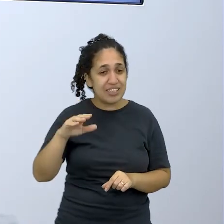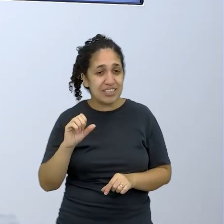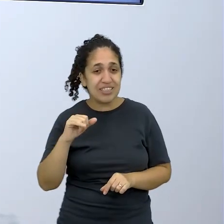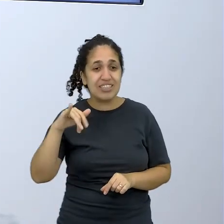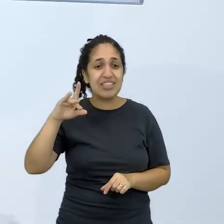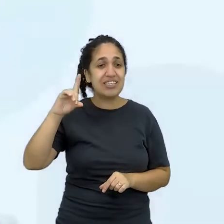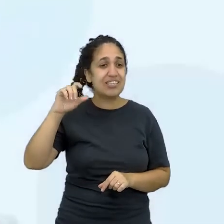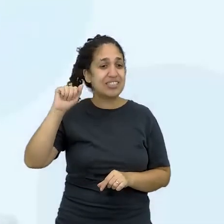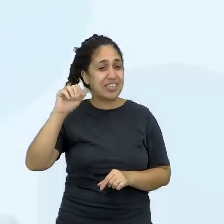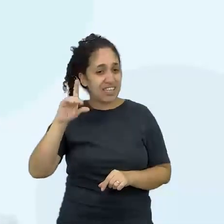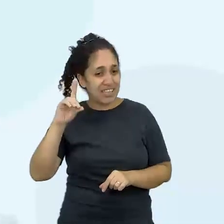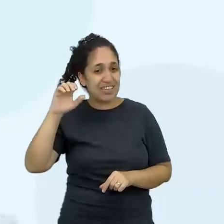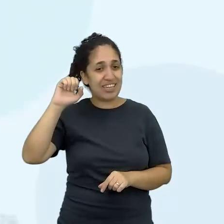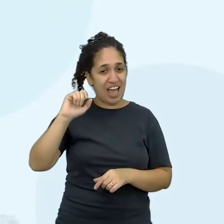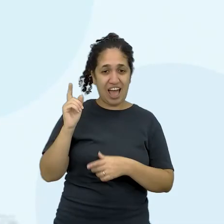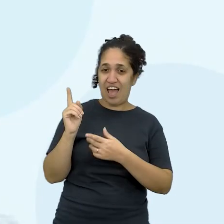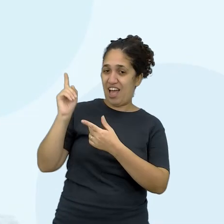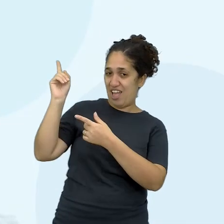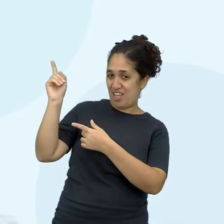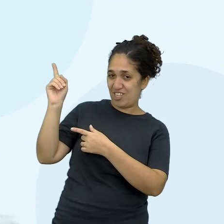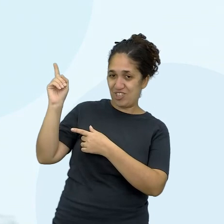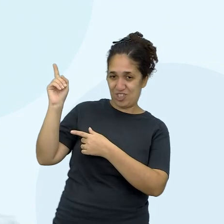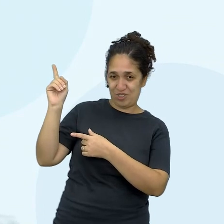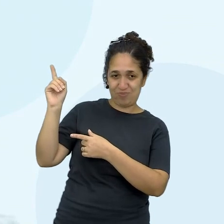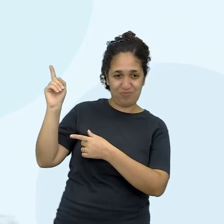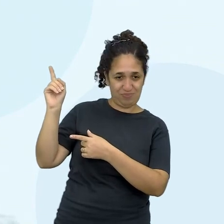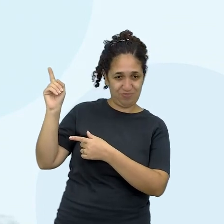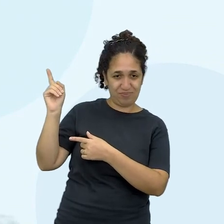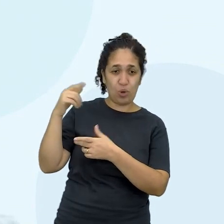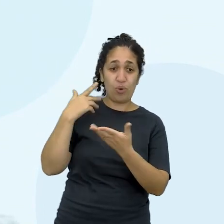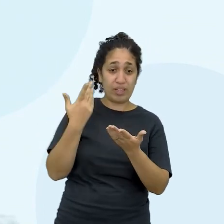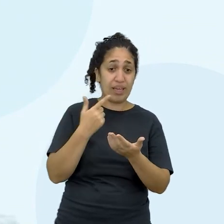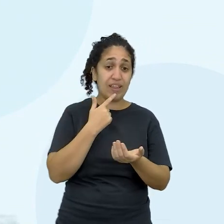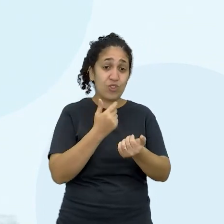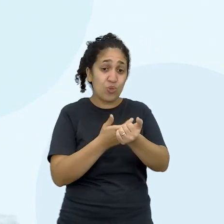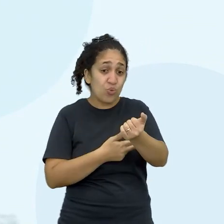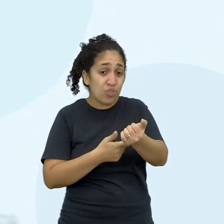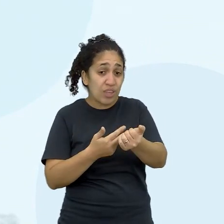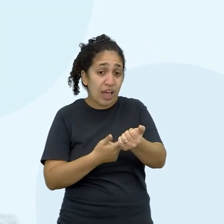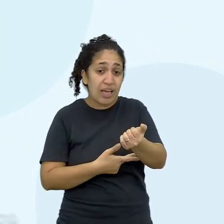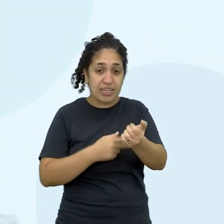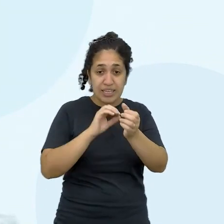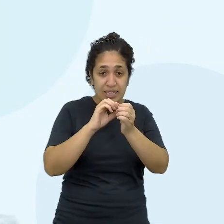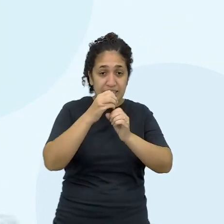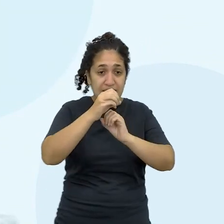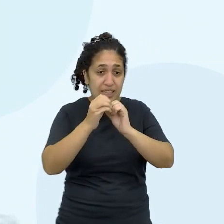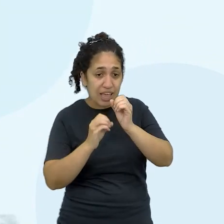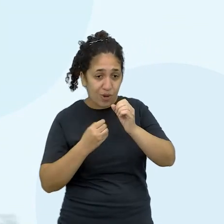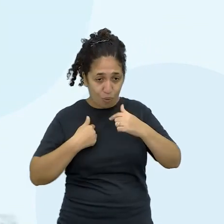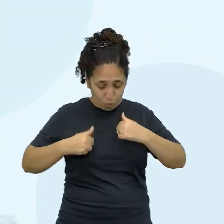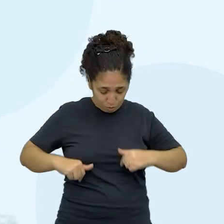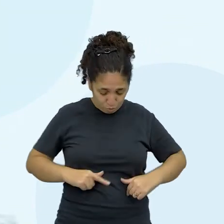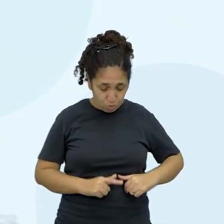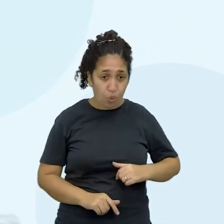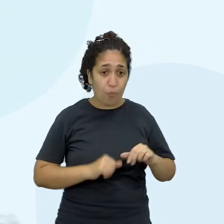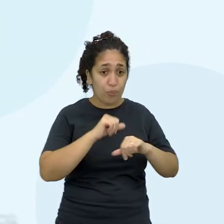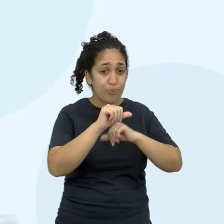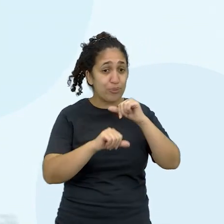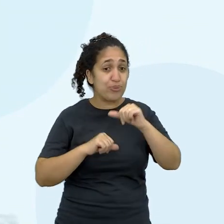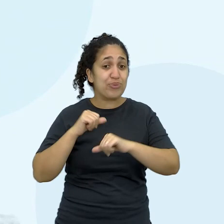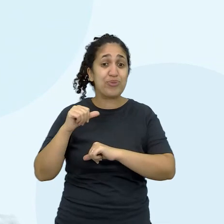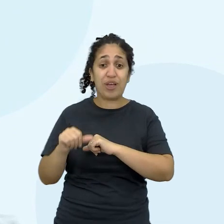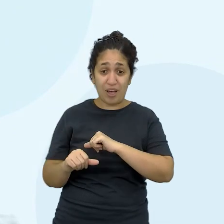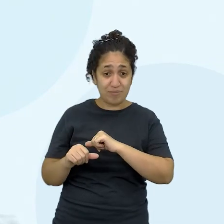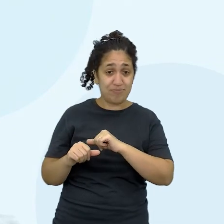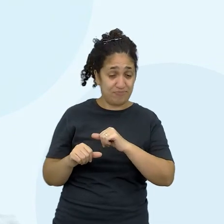Pode colocar na tela que o pessoal copia, ó. Nos levaria à substituição, por exemplo, do sangue, das células, dos